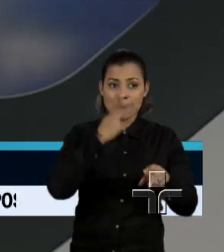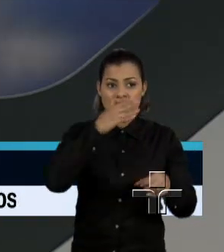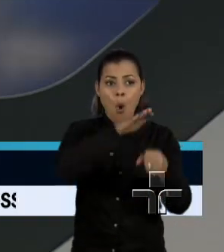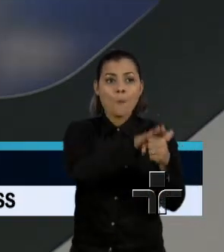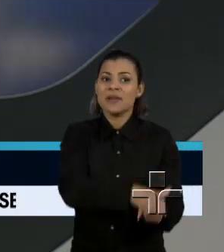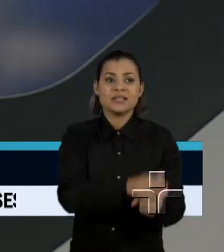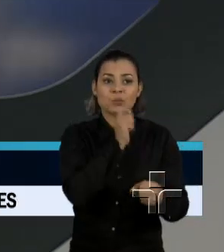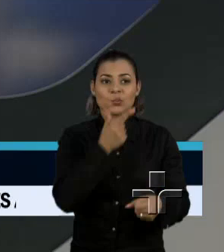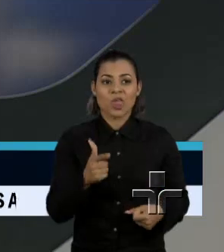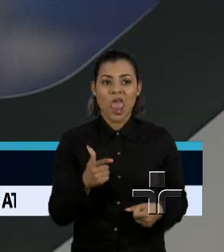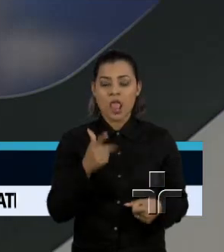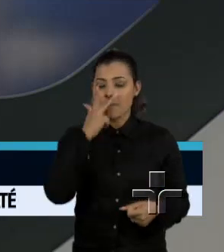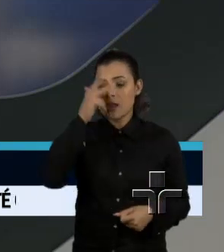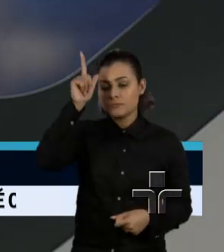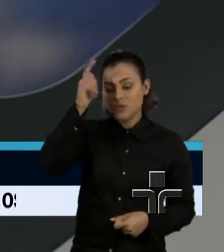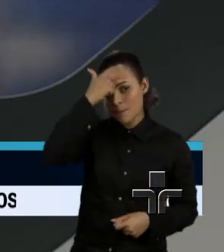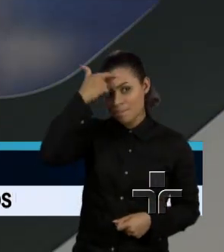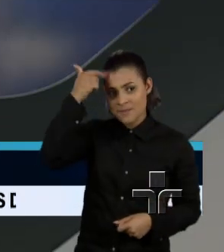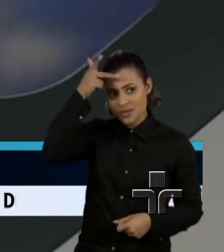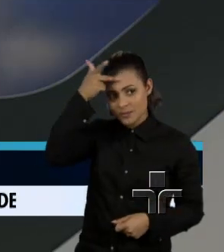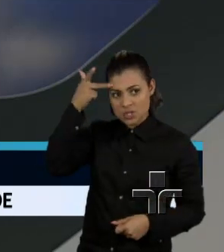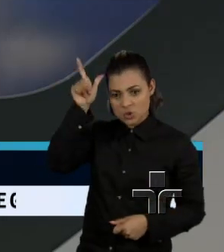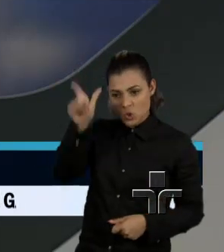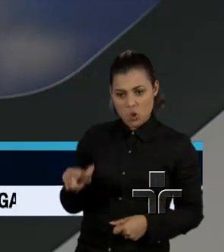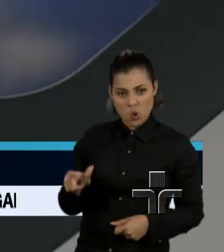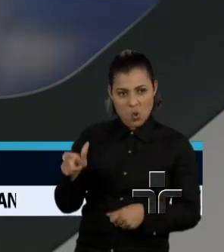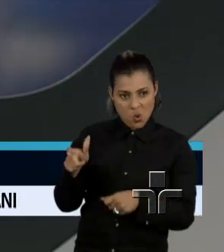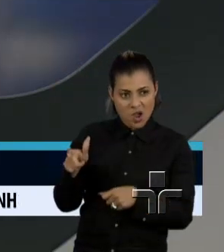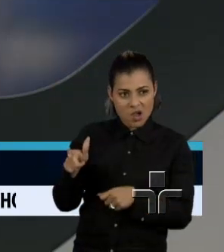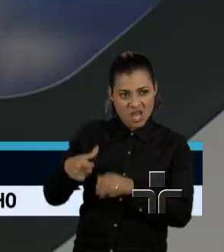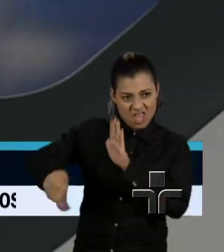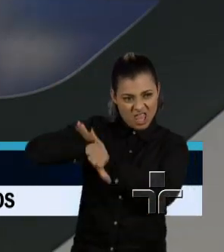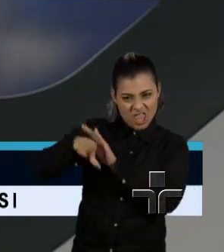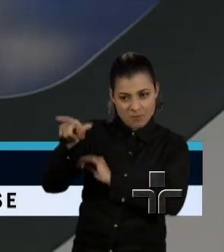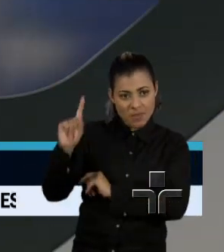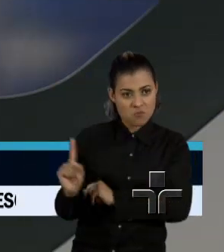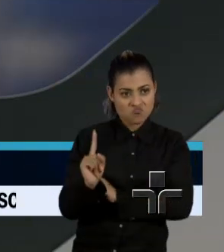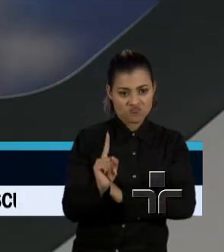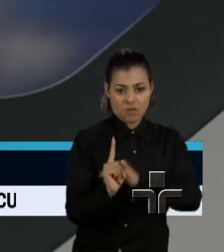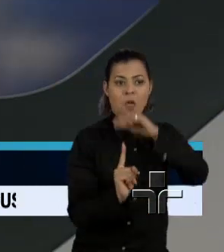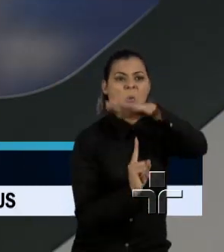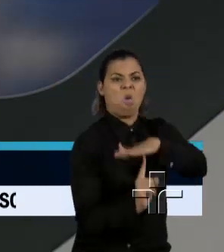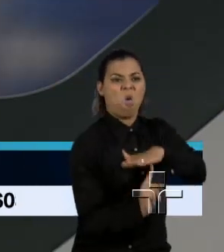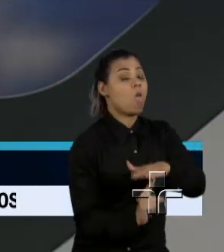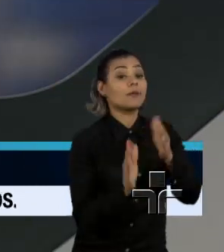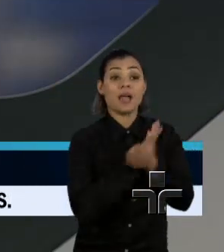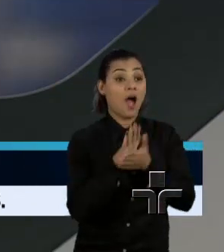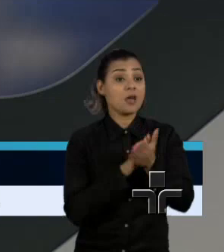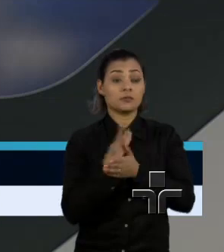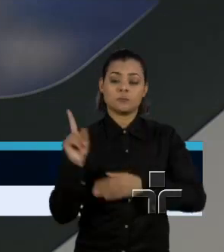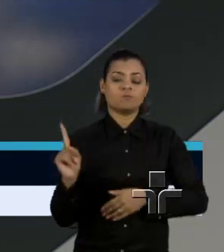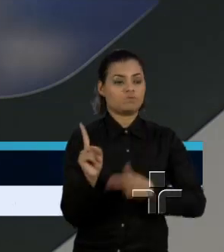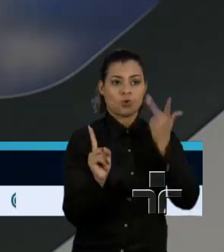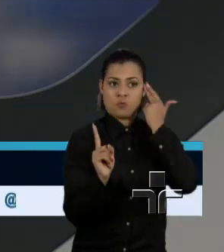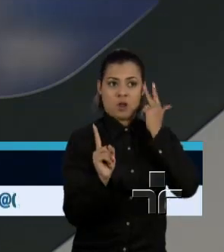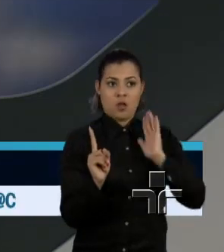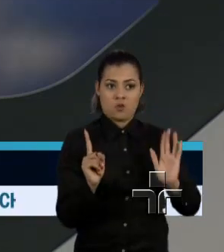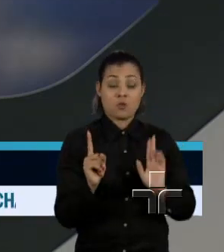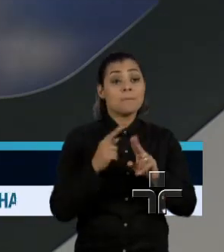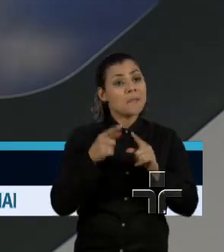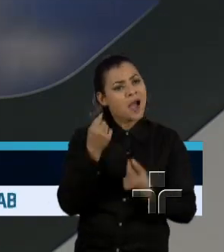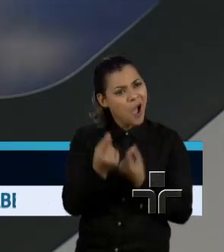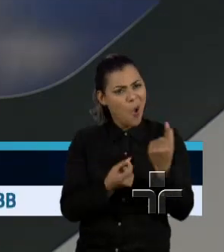do peso, sem excesso de truculência. Nós andamos assistindo ultimamente algumas prisões